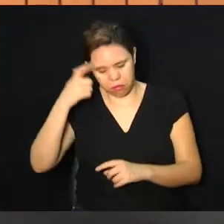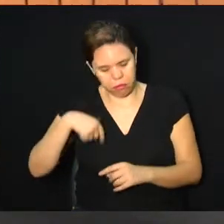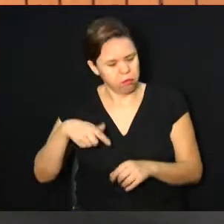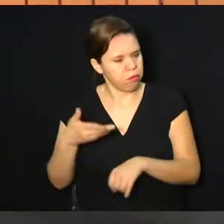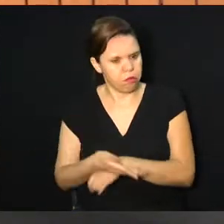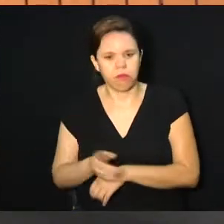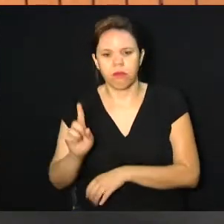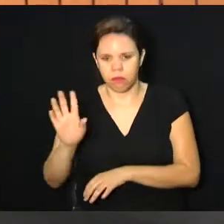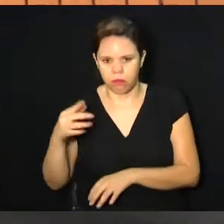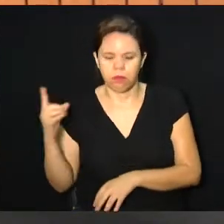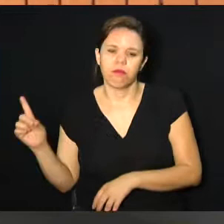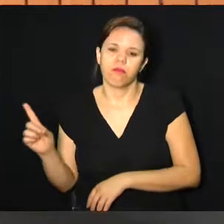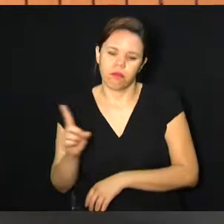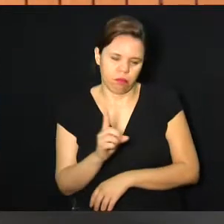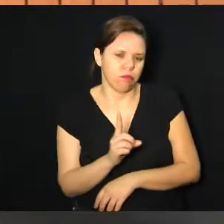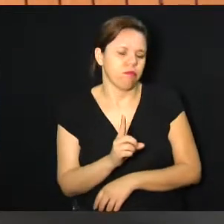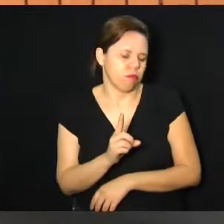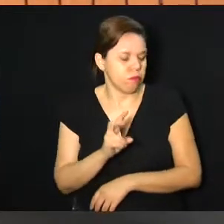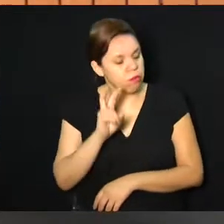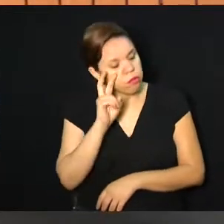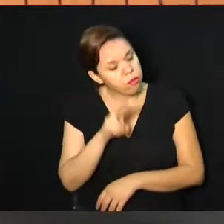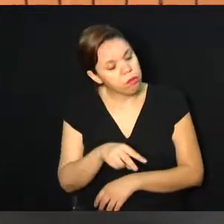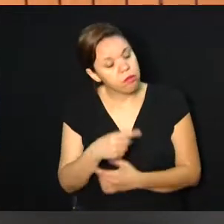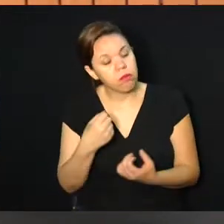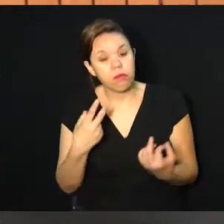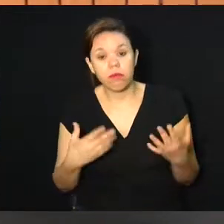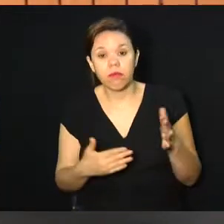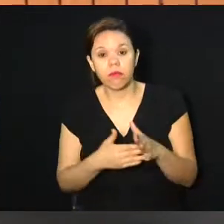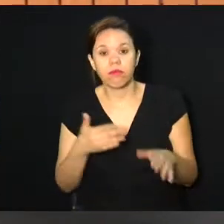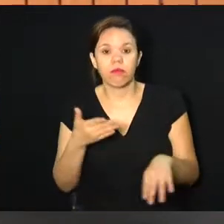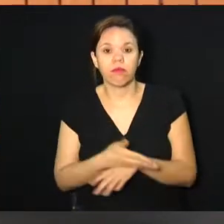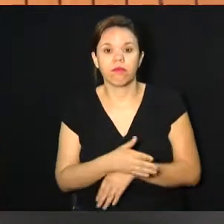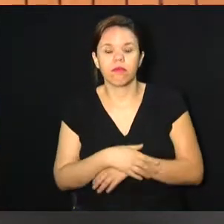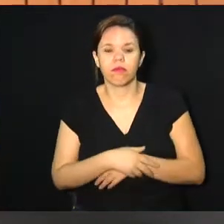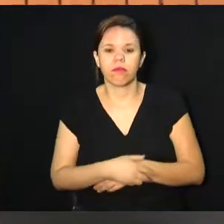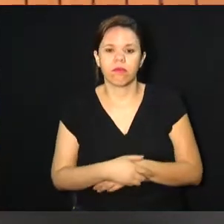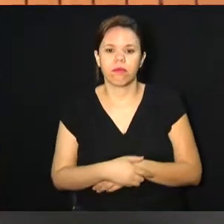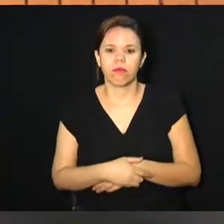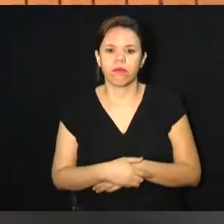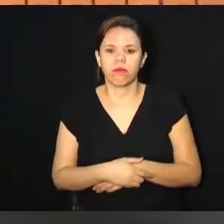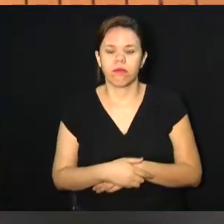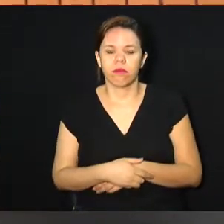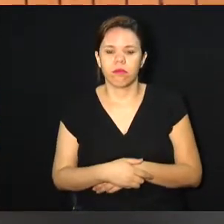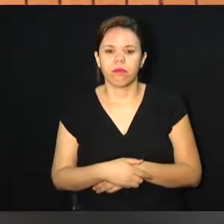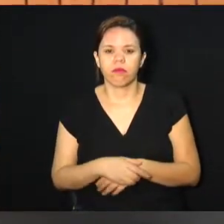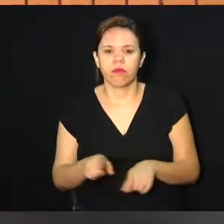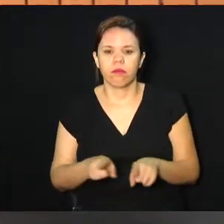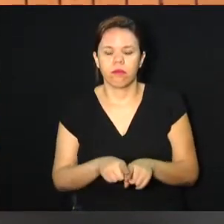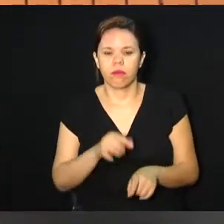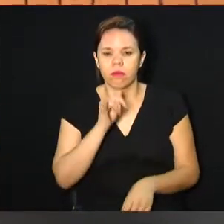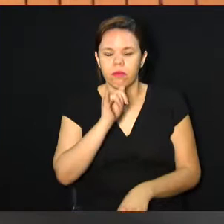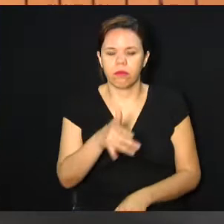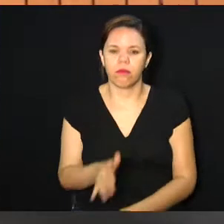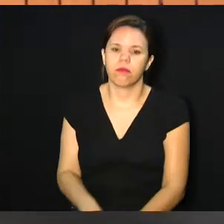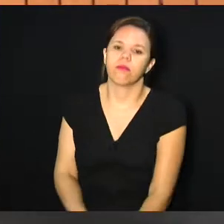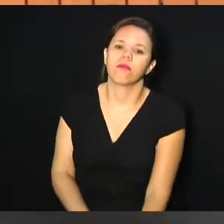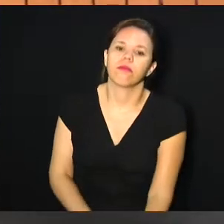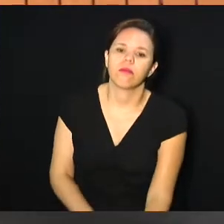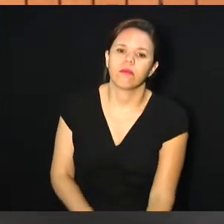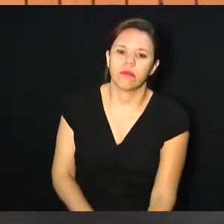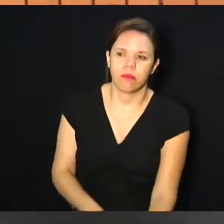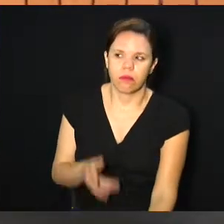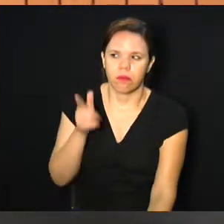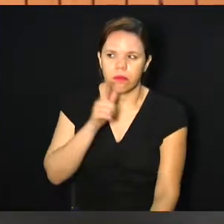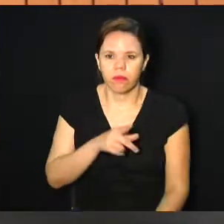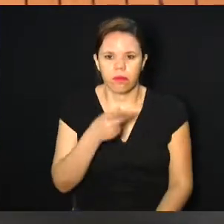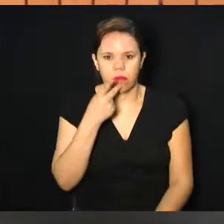mas pude ir, tive alguma dificuldade para entrar e para falar, mas consegui